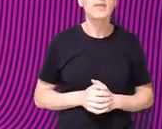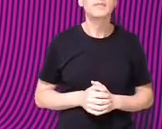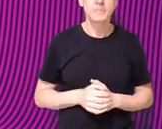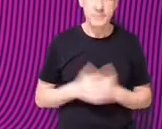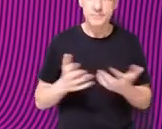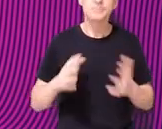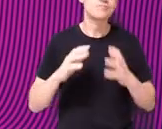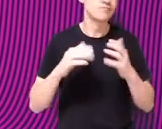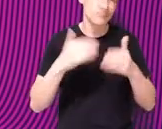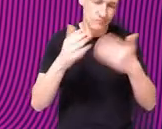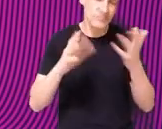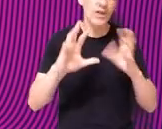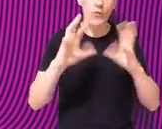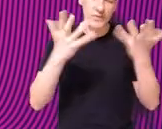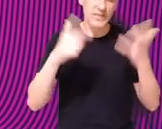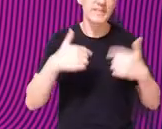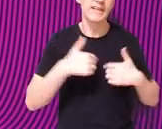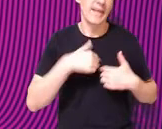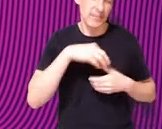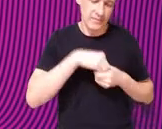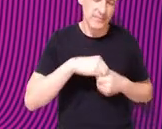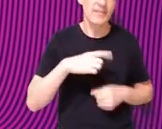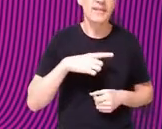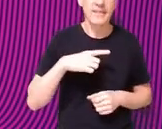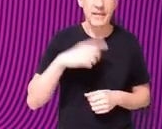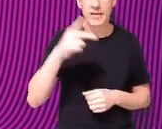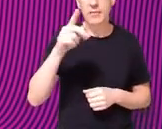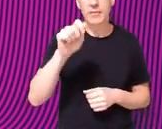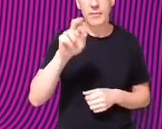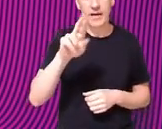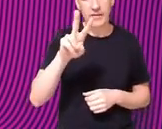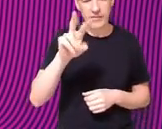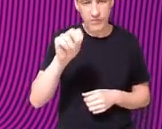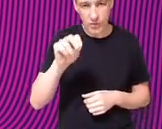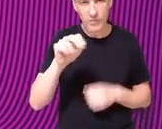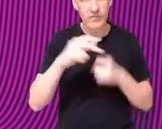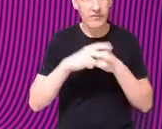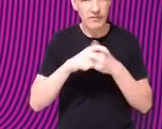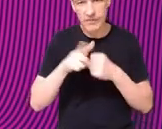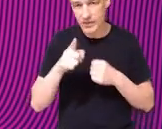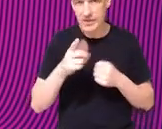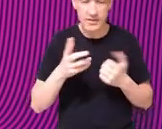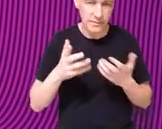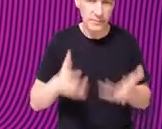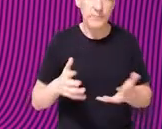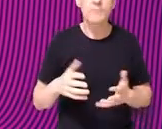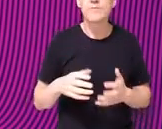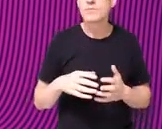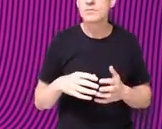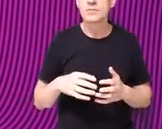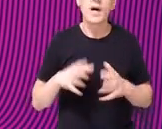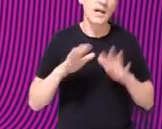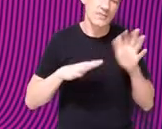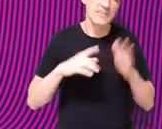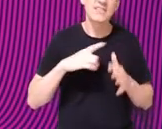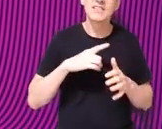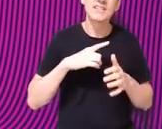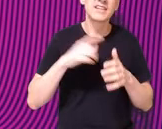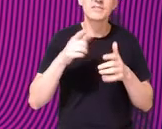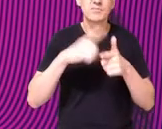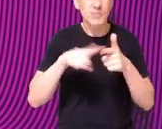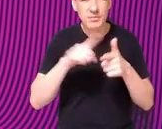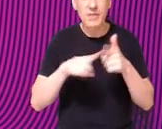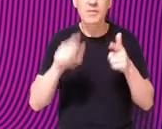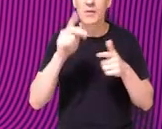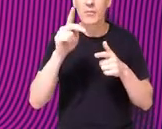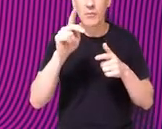parvovírus. Geralmente, nesses casos, você tem apoptose celular, enfim, downregulation de canais de potássio, que afeta o miocárdio,